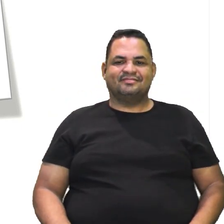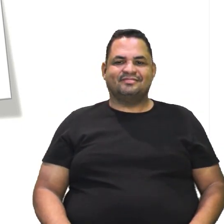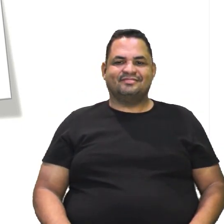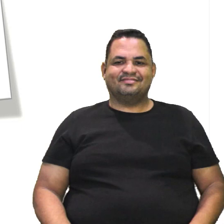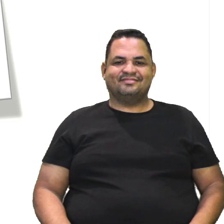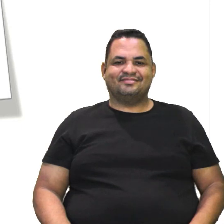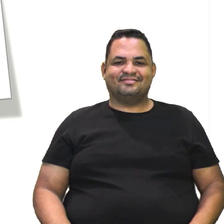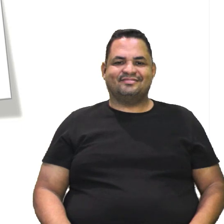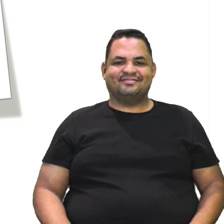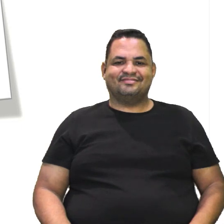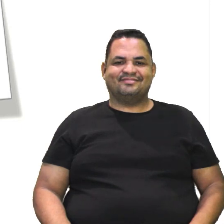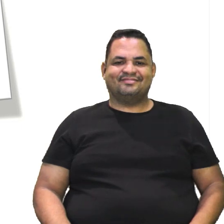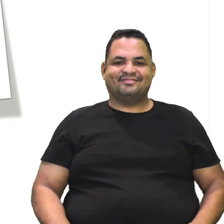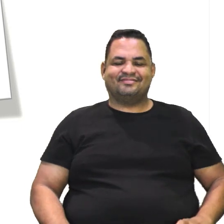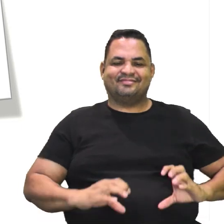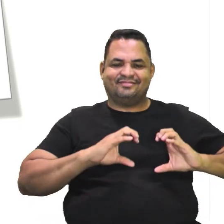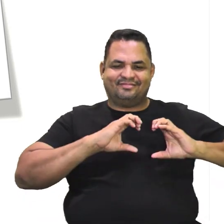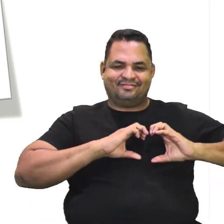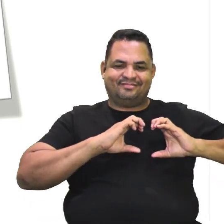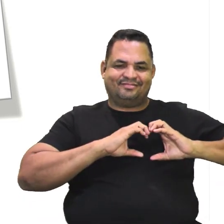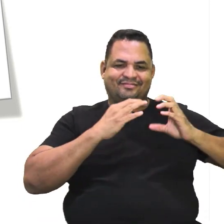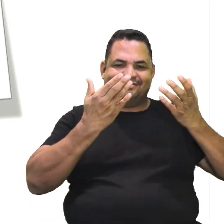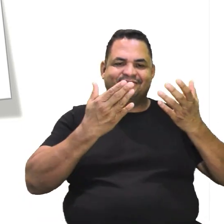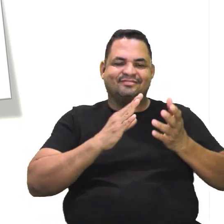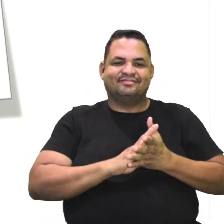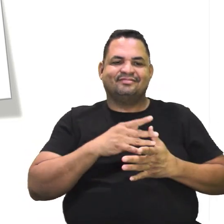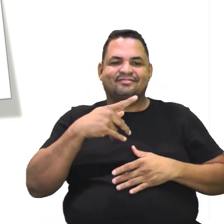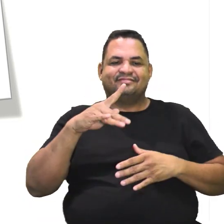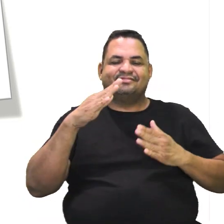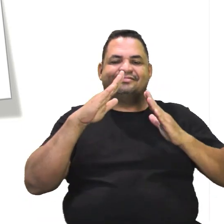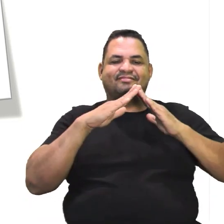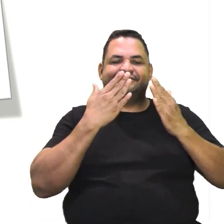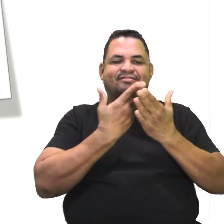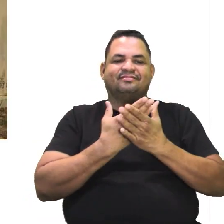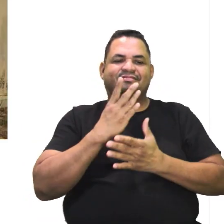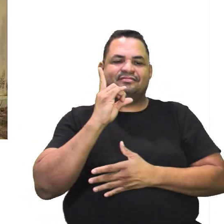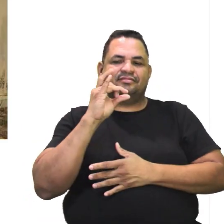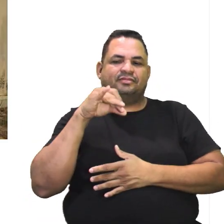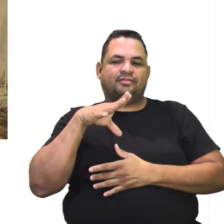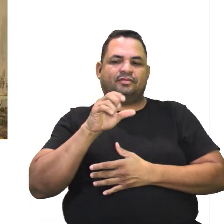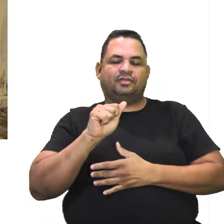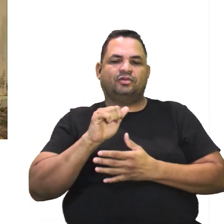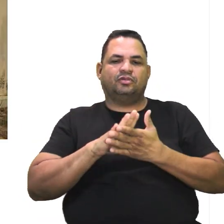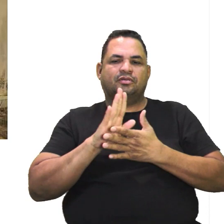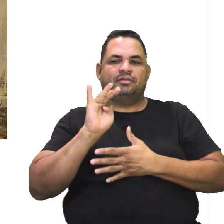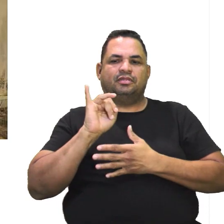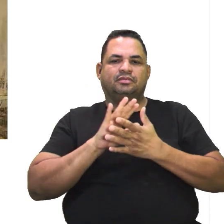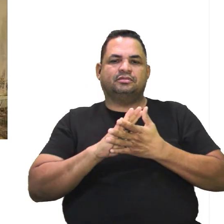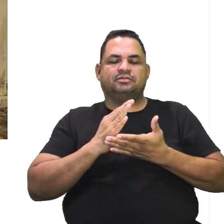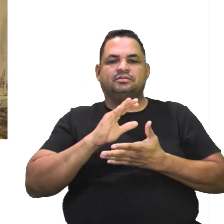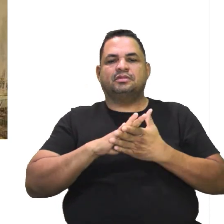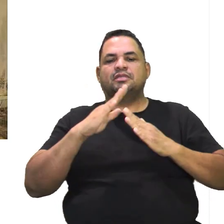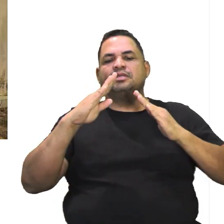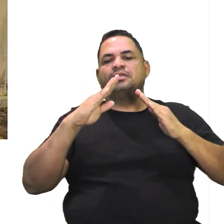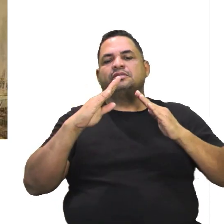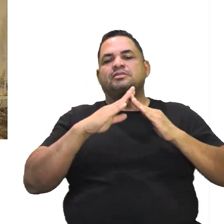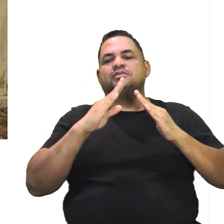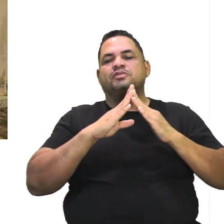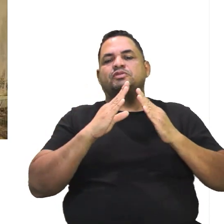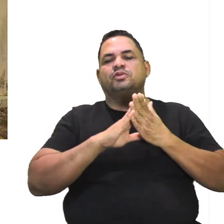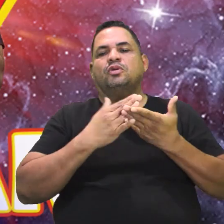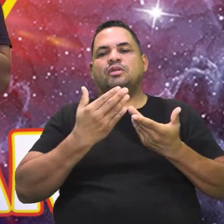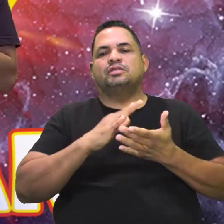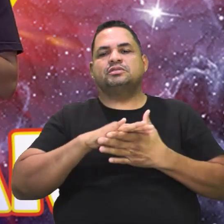Não, é de amor, é de amor. Então, para a Escola Dona Benta, os alunos de Paraná da Escola Dona Benta, a